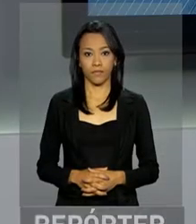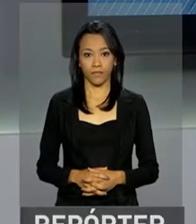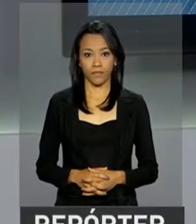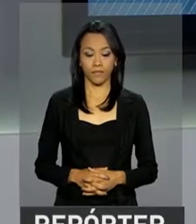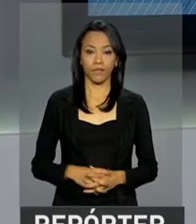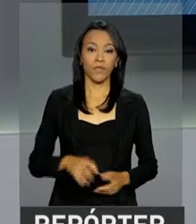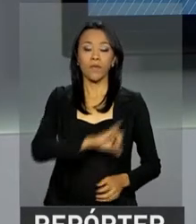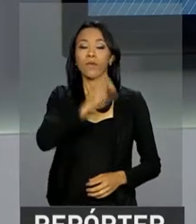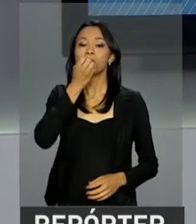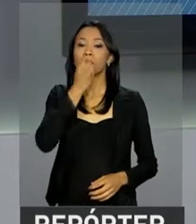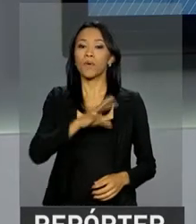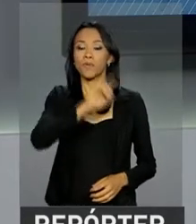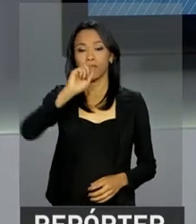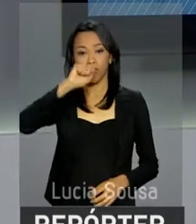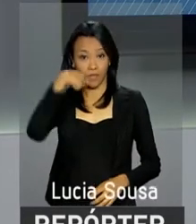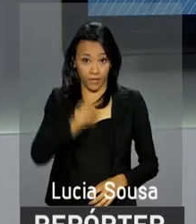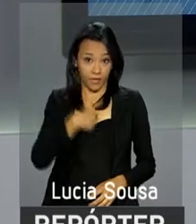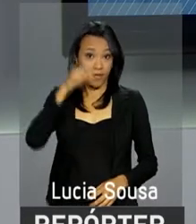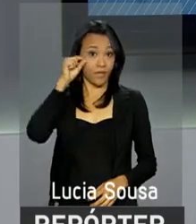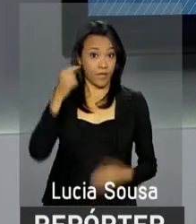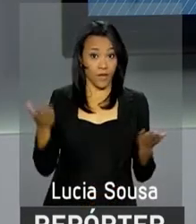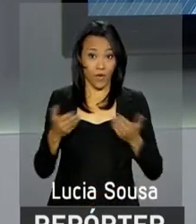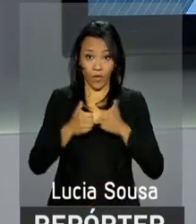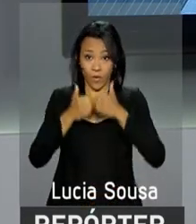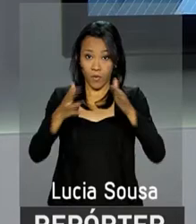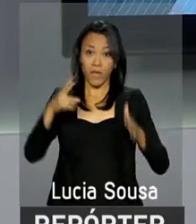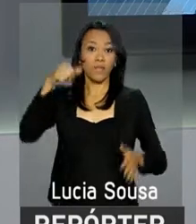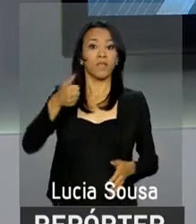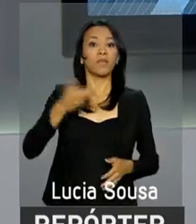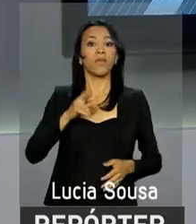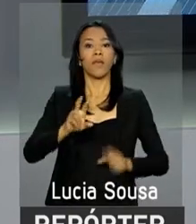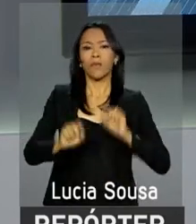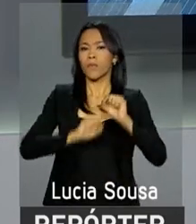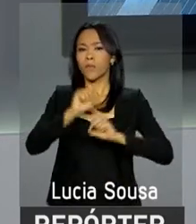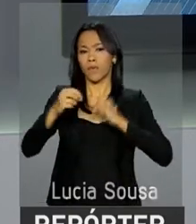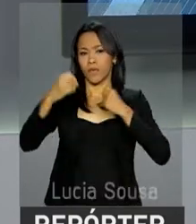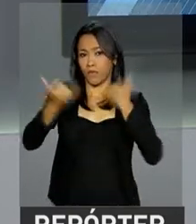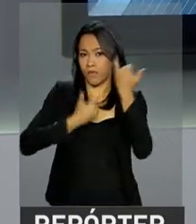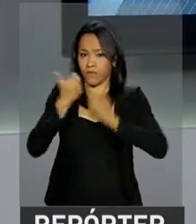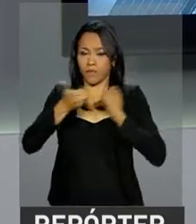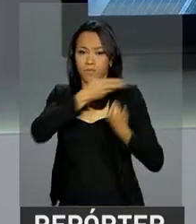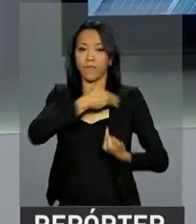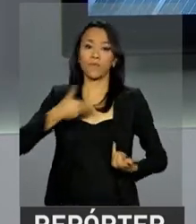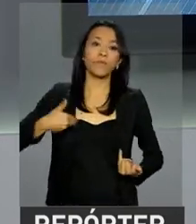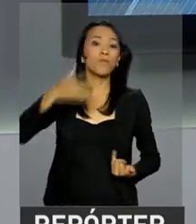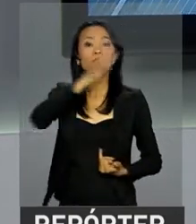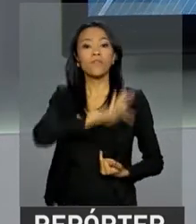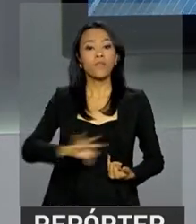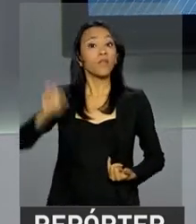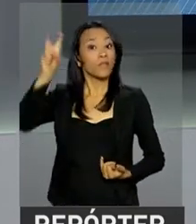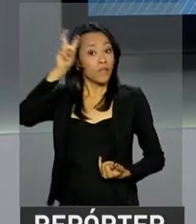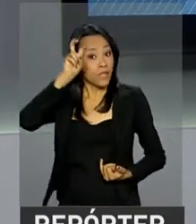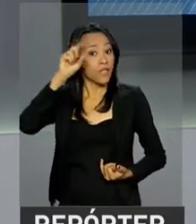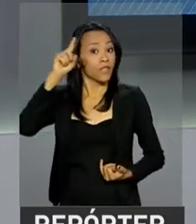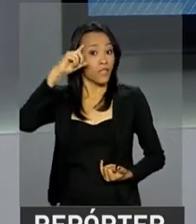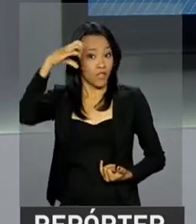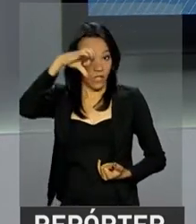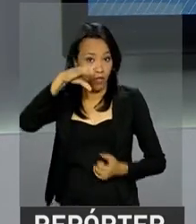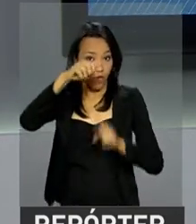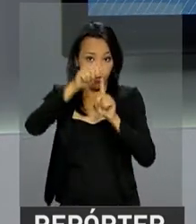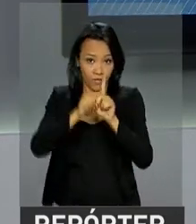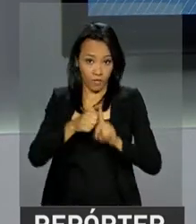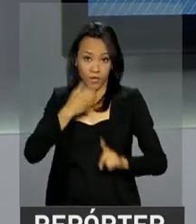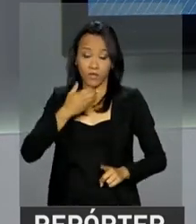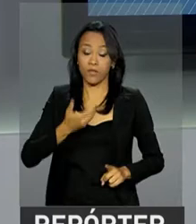olá bom dia sou thaíssa dias e começa agora o repórter nbr com as notícias do governo federal nesta quinta feira 9 de novembro